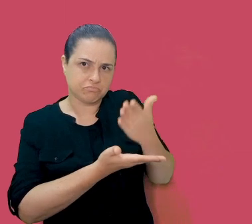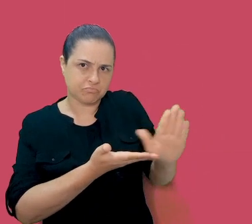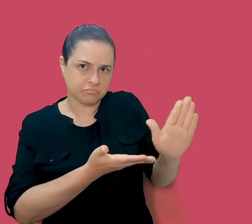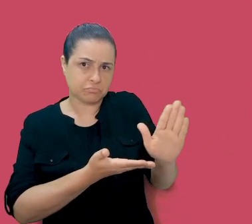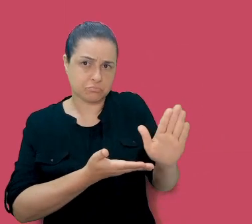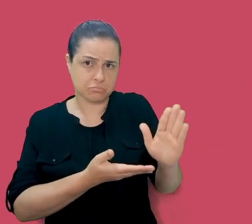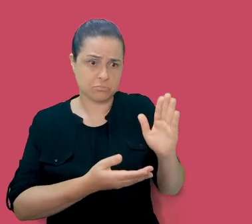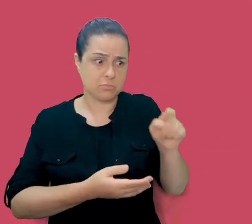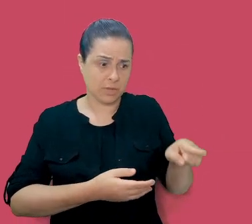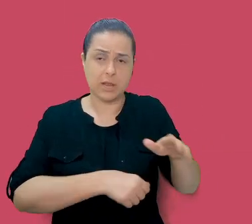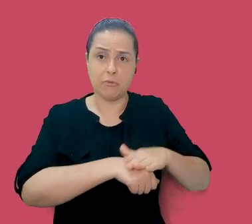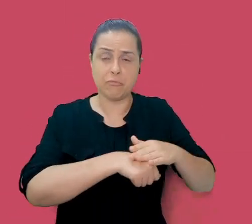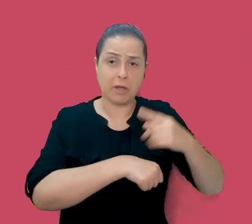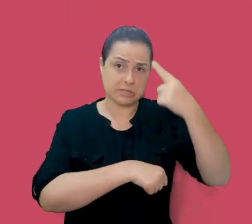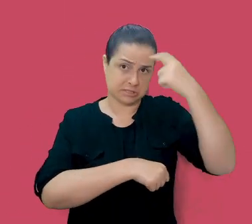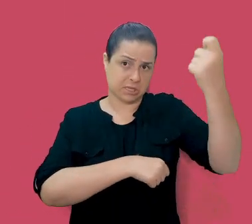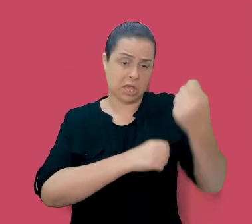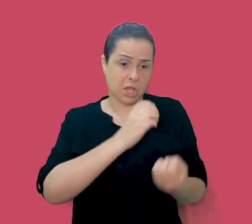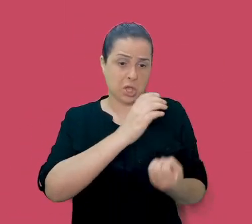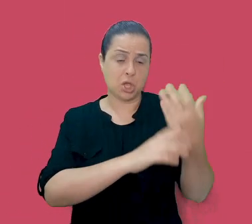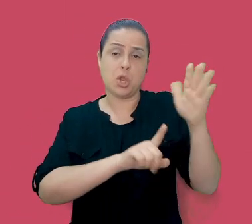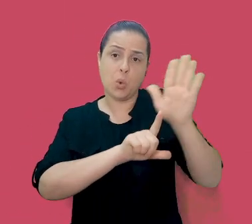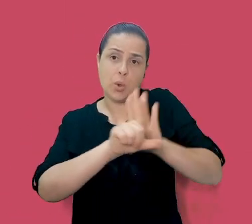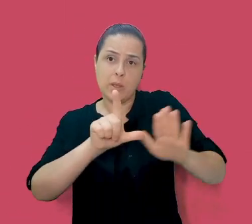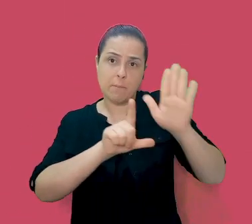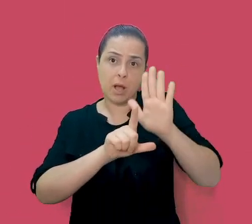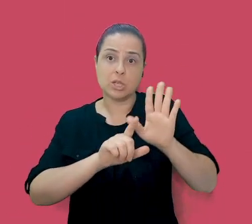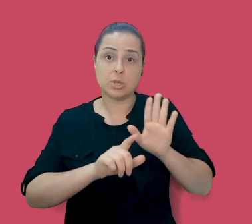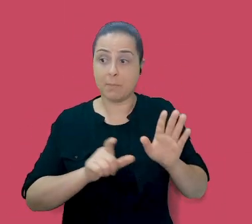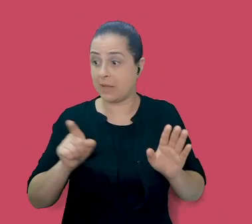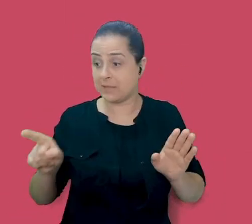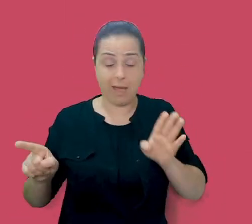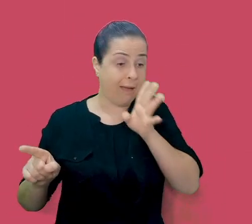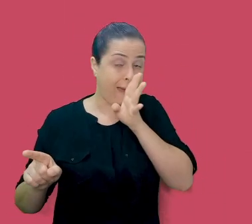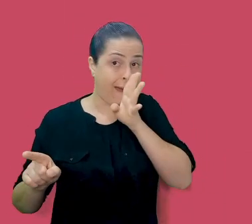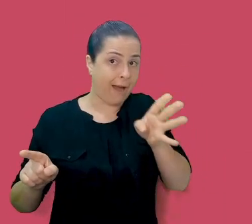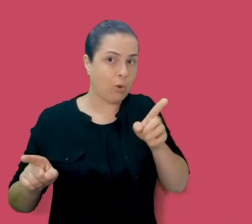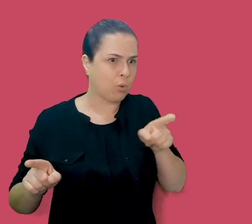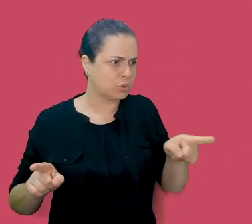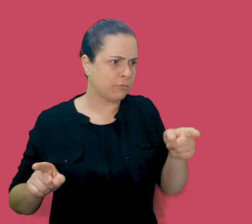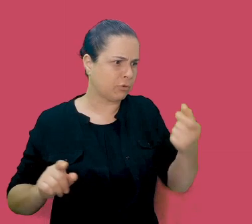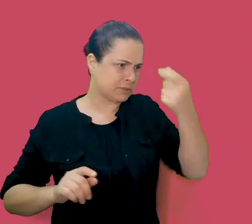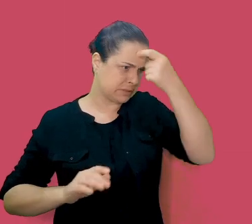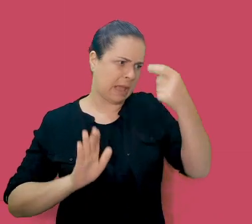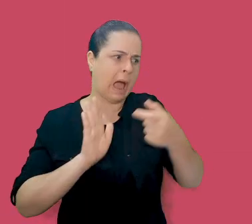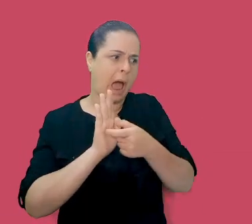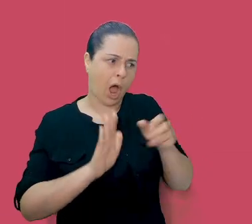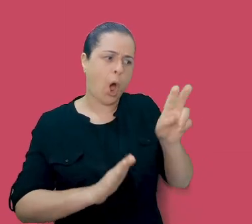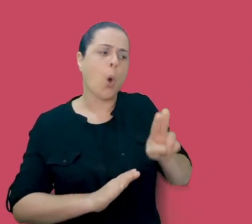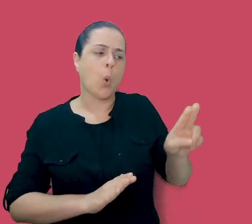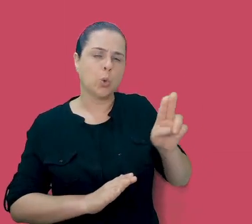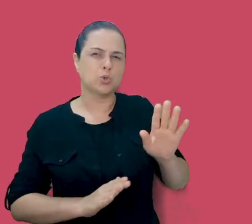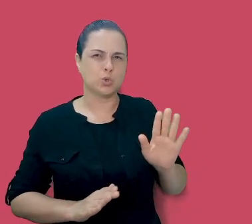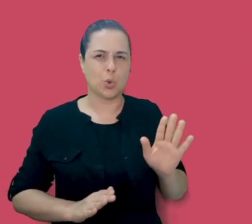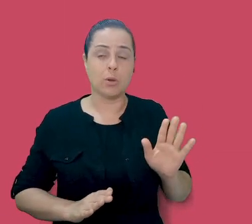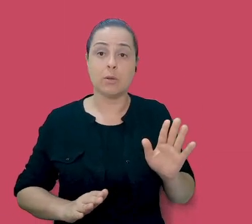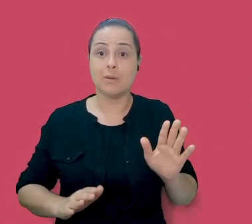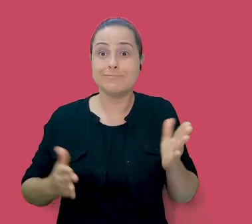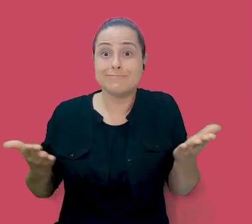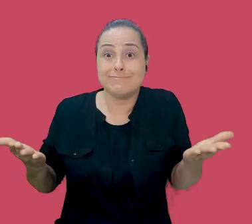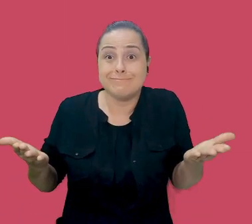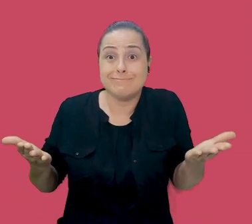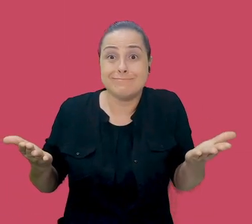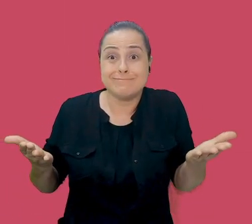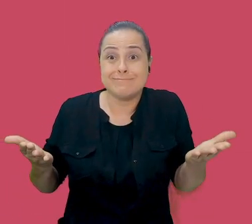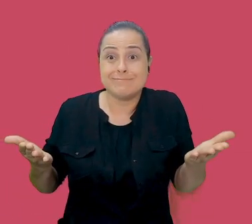as imagens, eles estão sendo acusados de que usaram inteligência artificial. Então, assim, o nível de indistinguibilidade